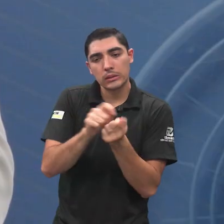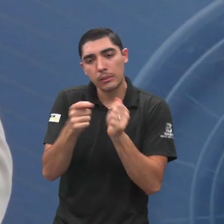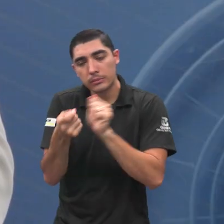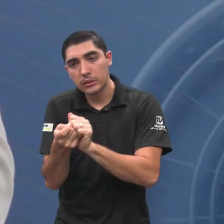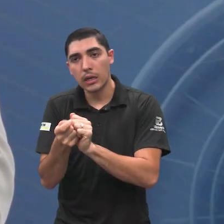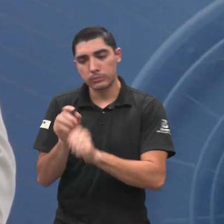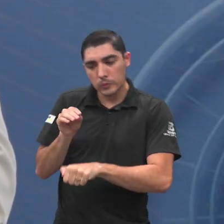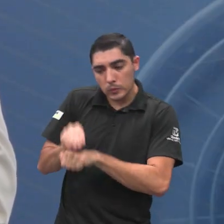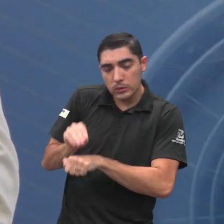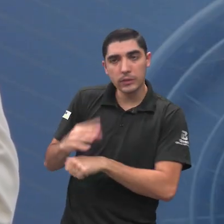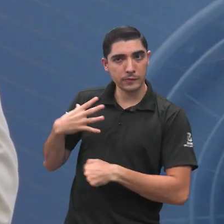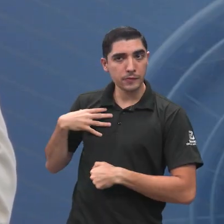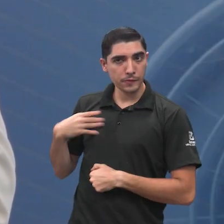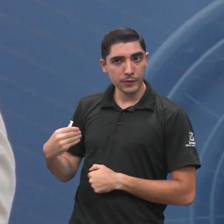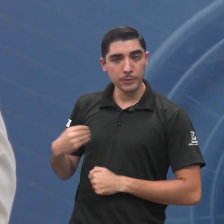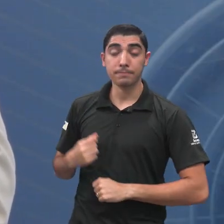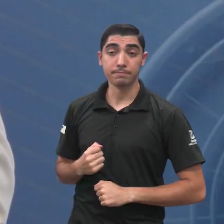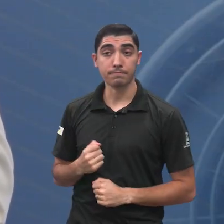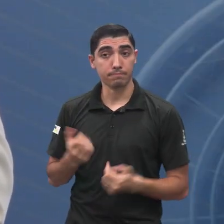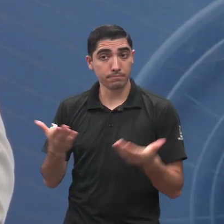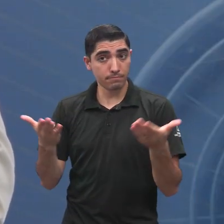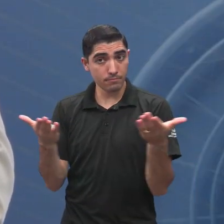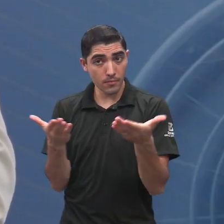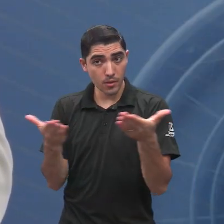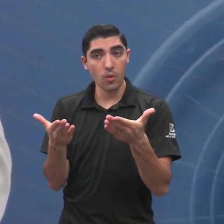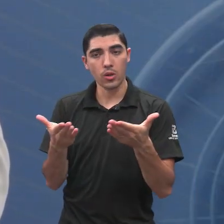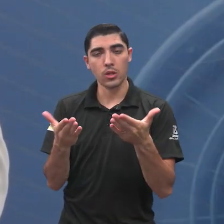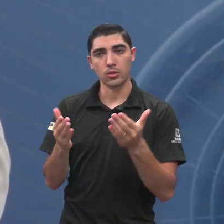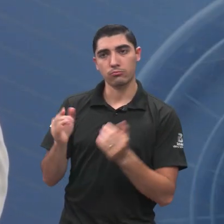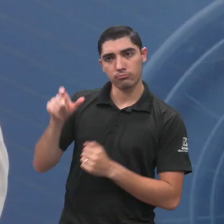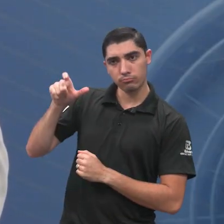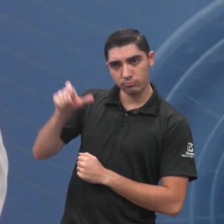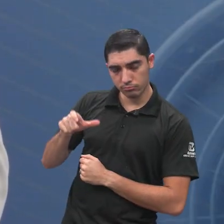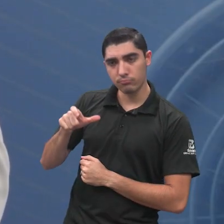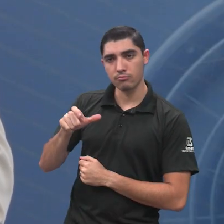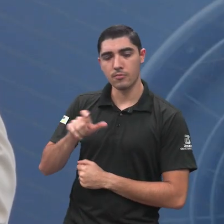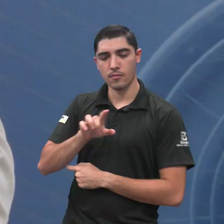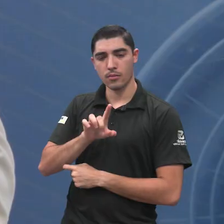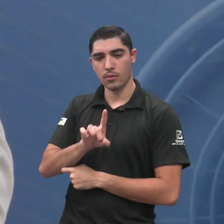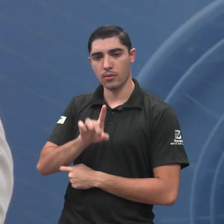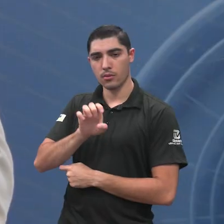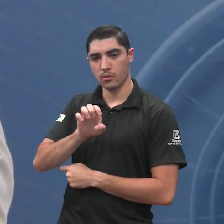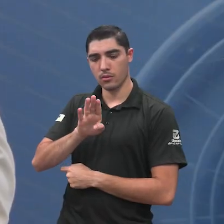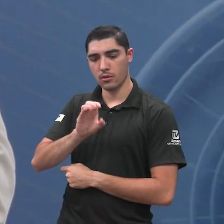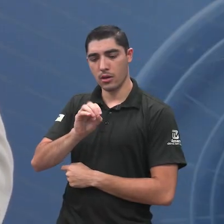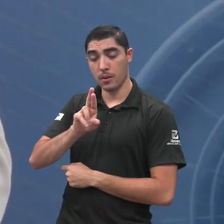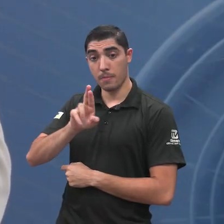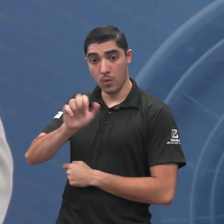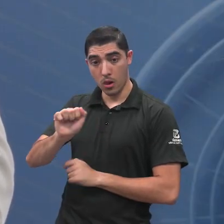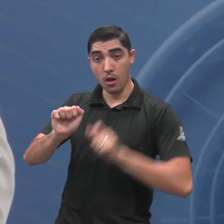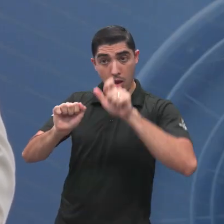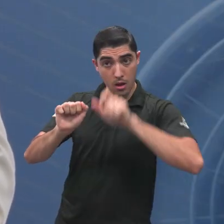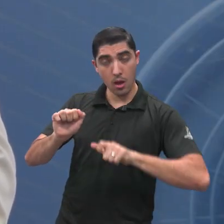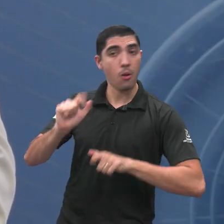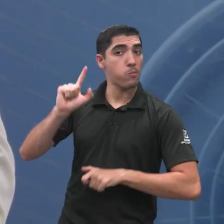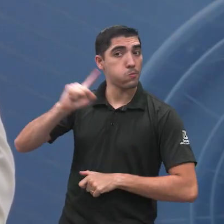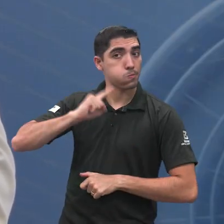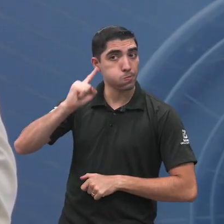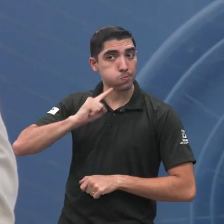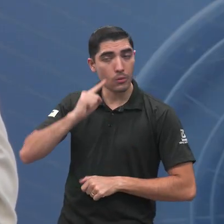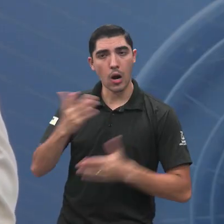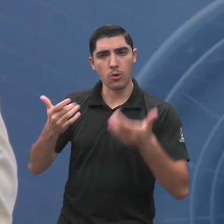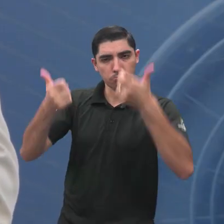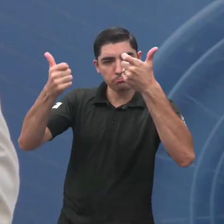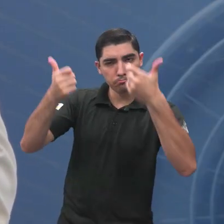criação dos filhos. Vamos agora contar com a participação da doutora Débora, advogada especialista em direito de